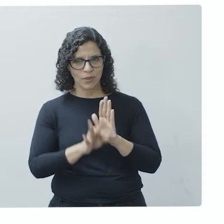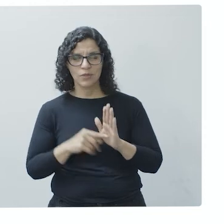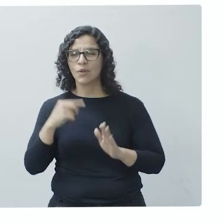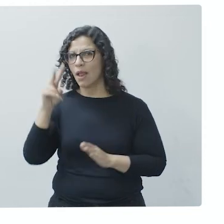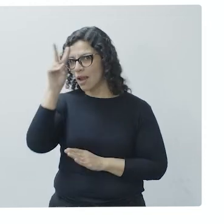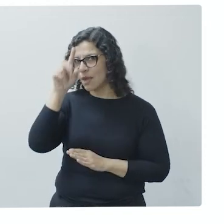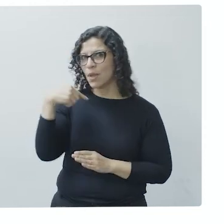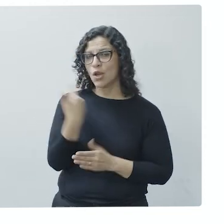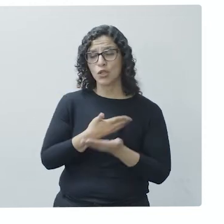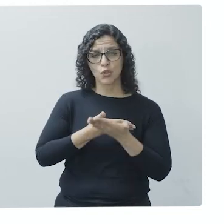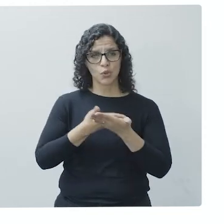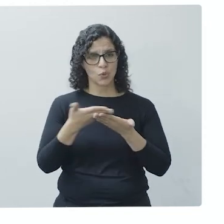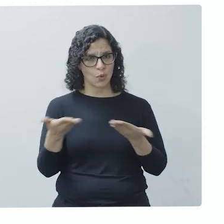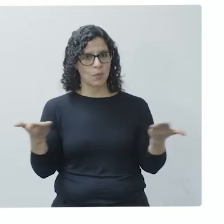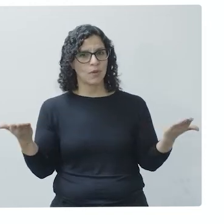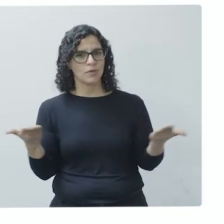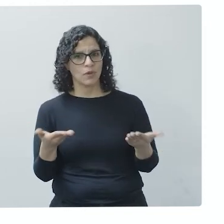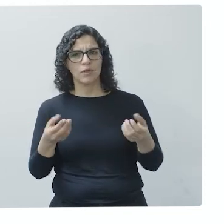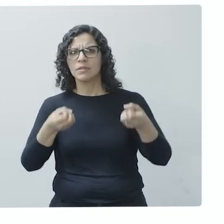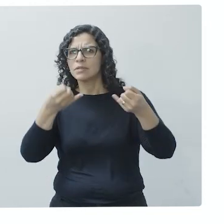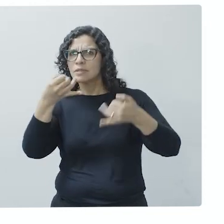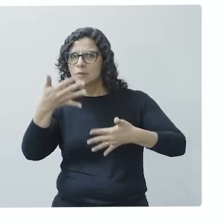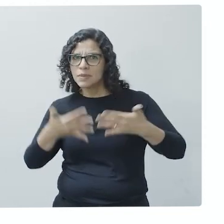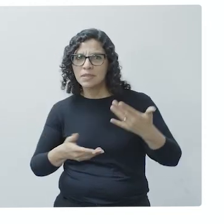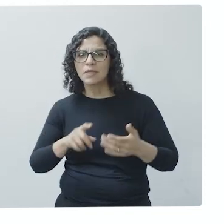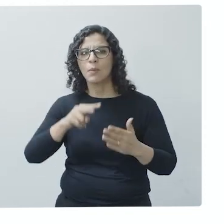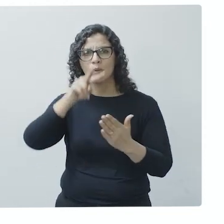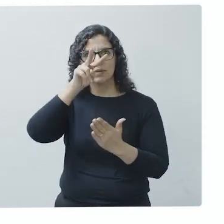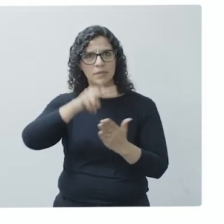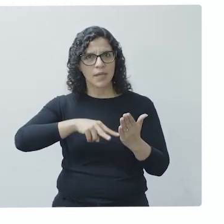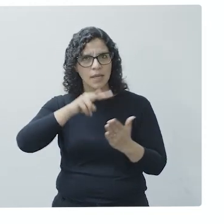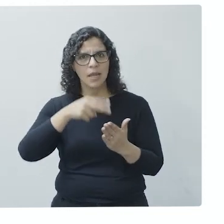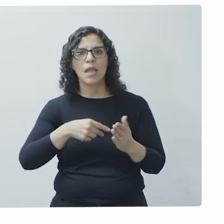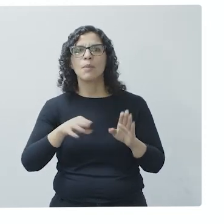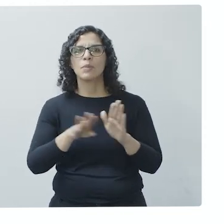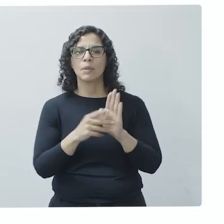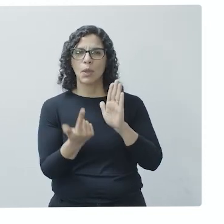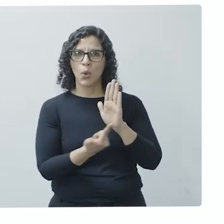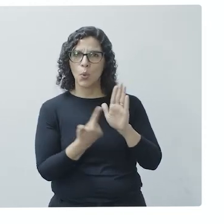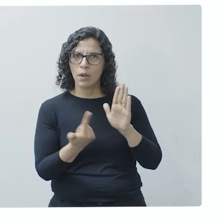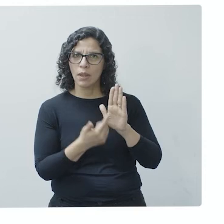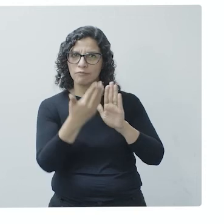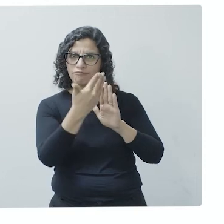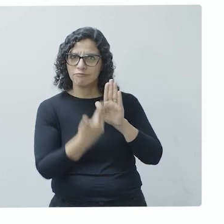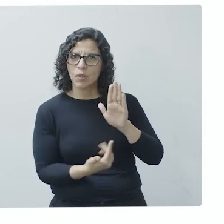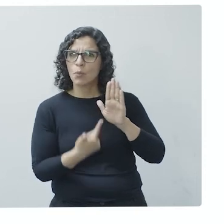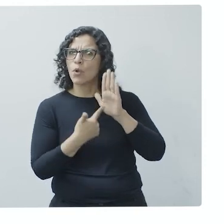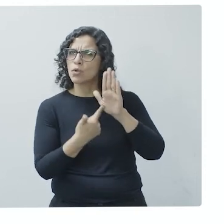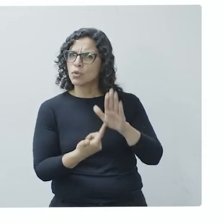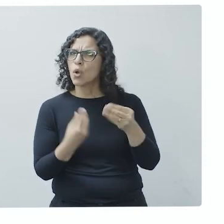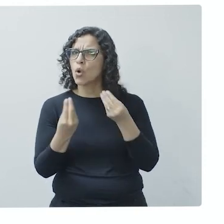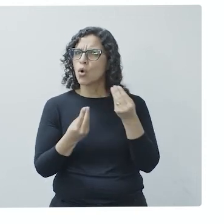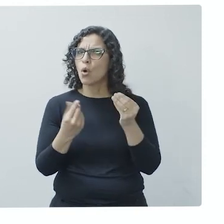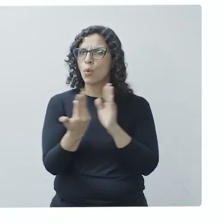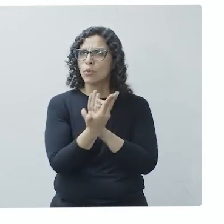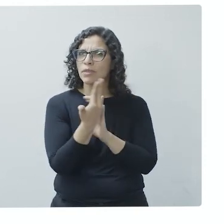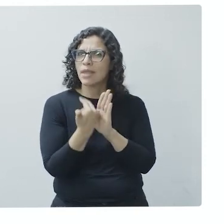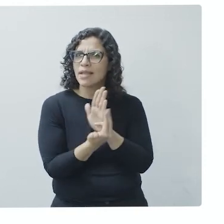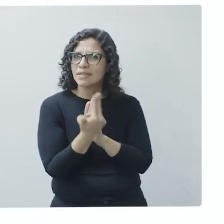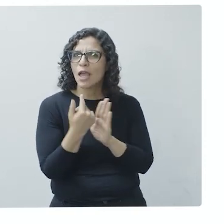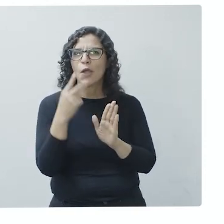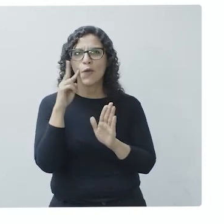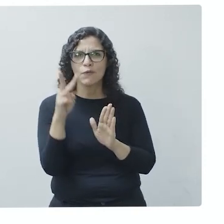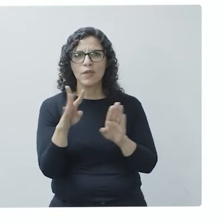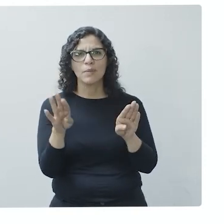nós, lá no início, fizemos ali a leitura da capa, vimos o que trazia a capa, nós vimos a imagem